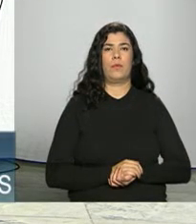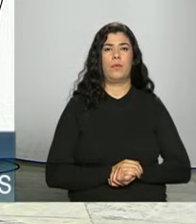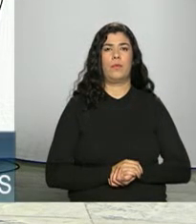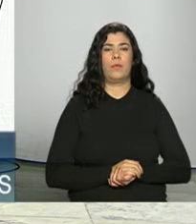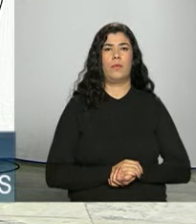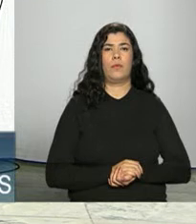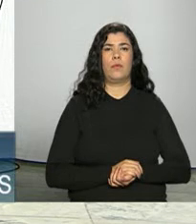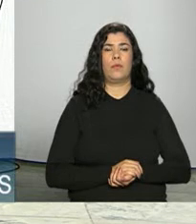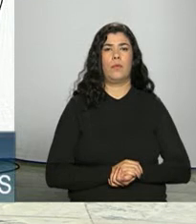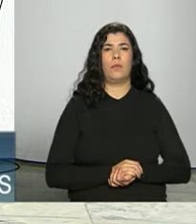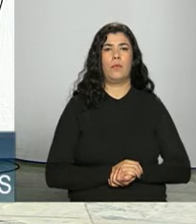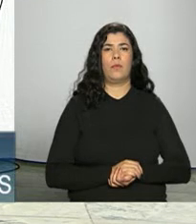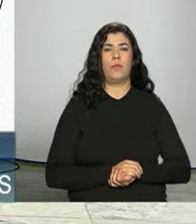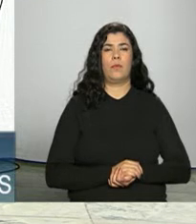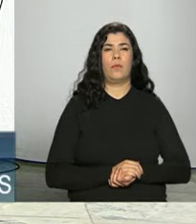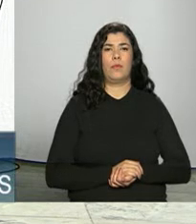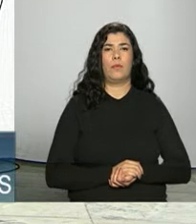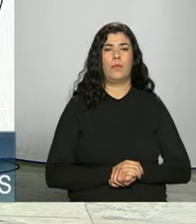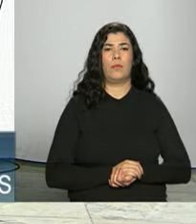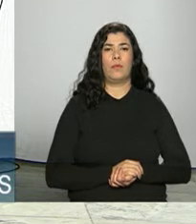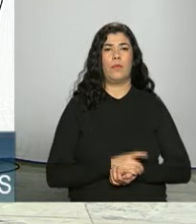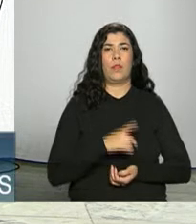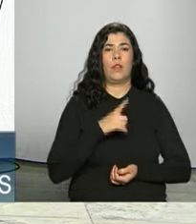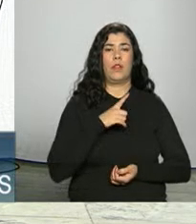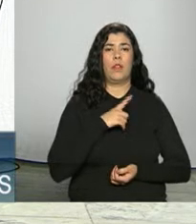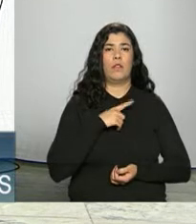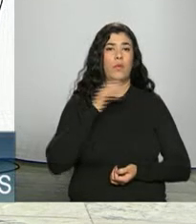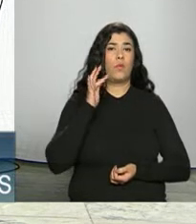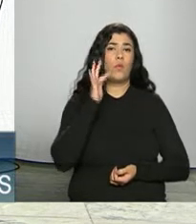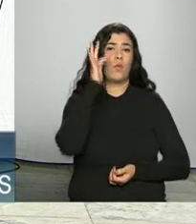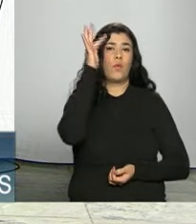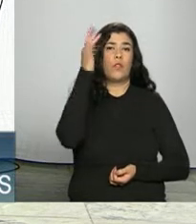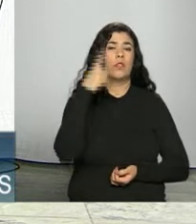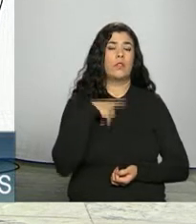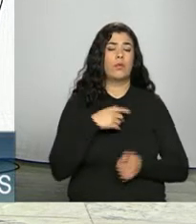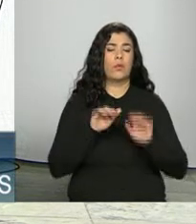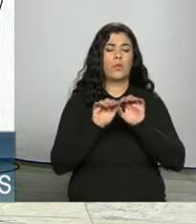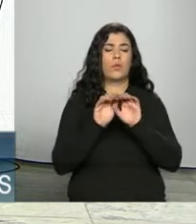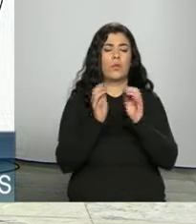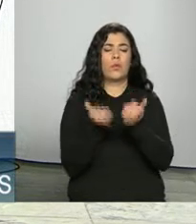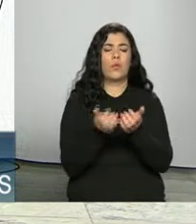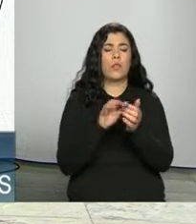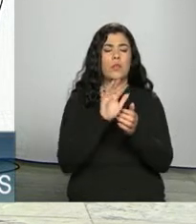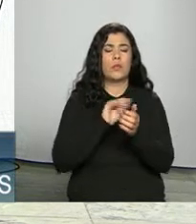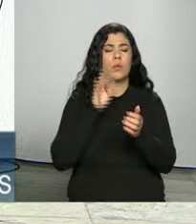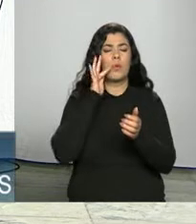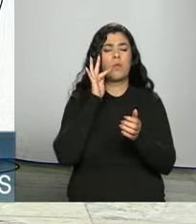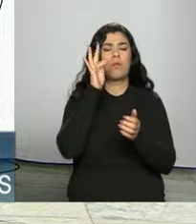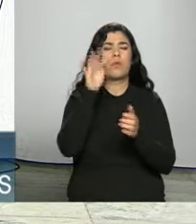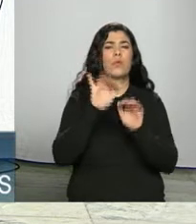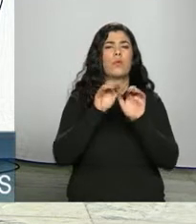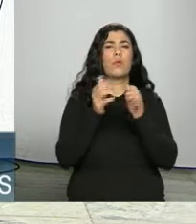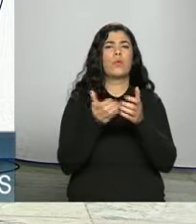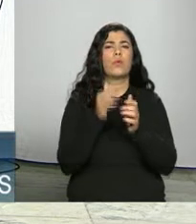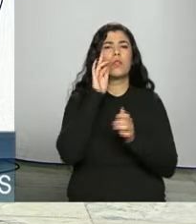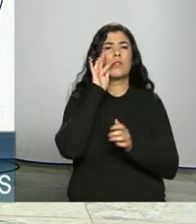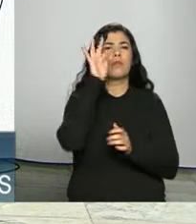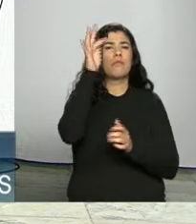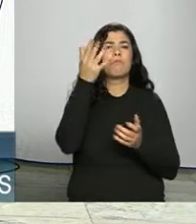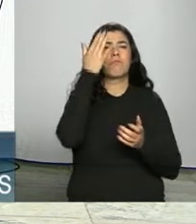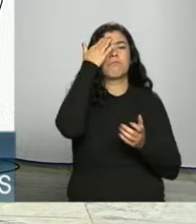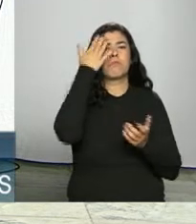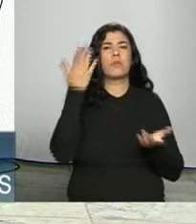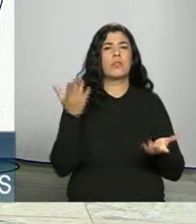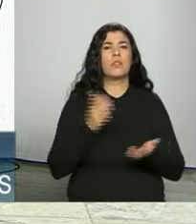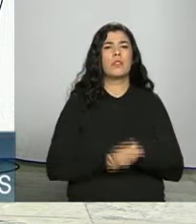e não quer falar mas eu vou conseguir no máximo tem uma bolinha de cristal esperar que chova mas muito brevemente